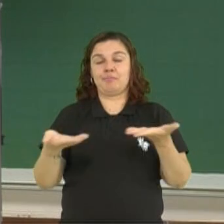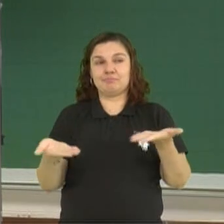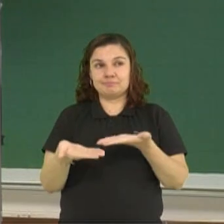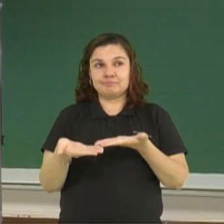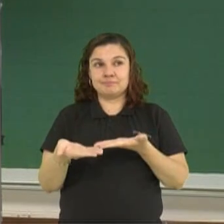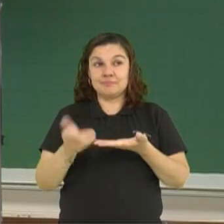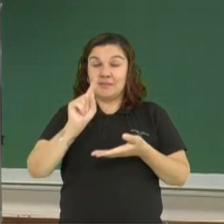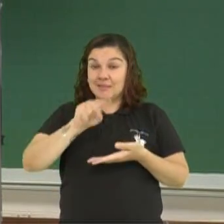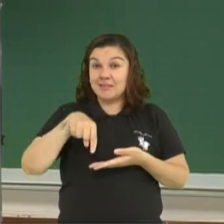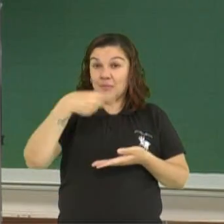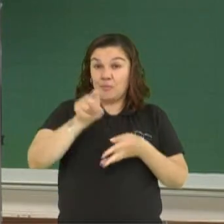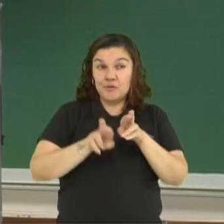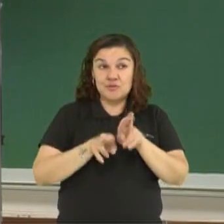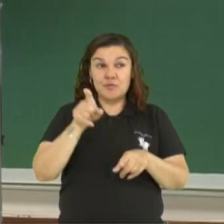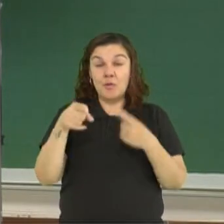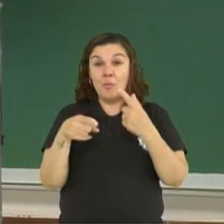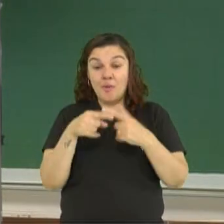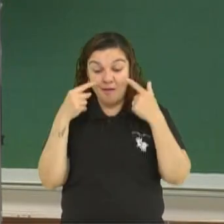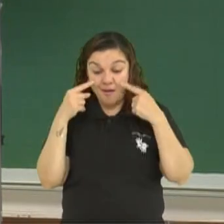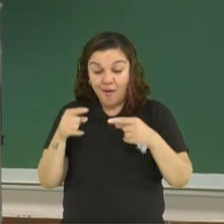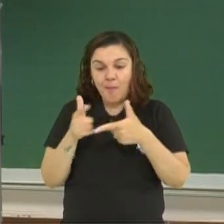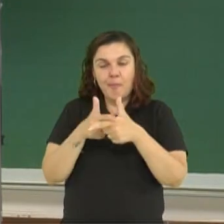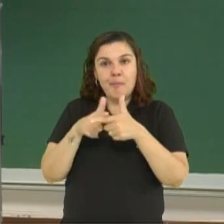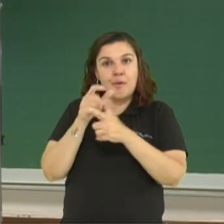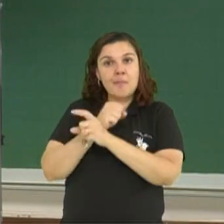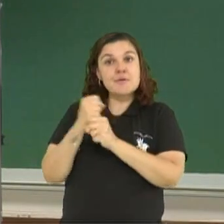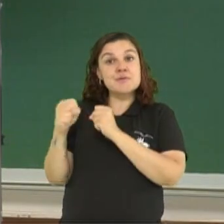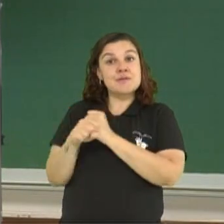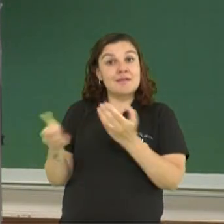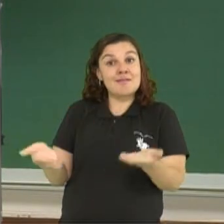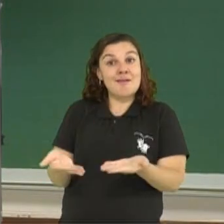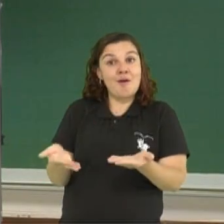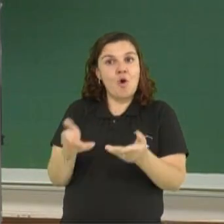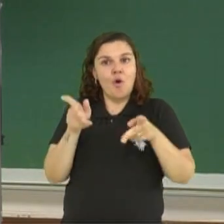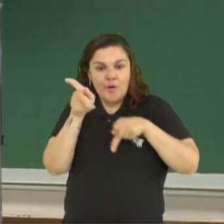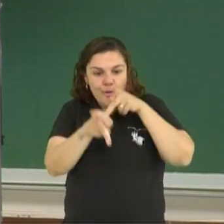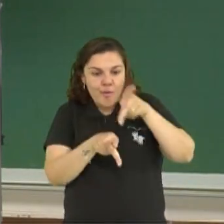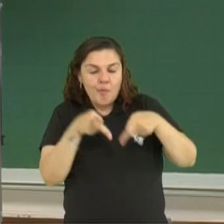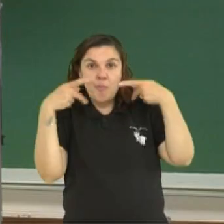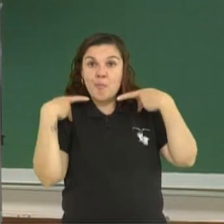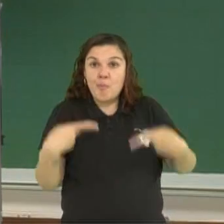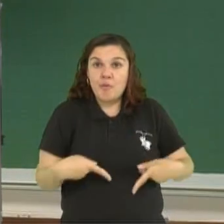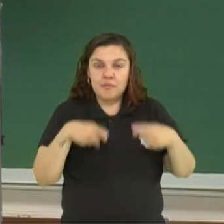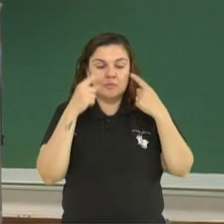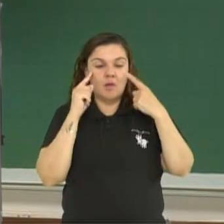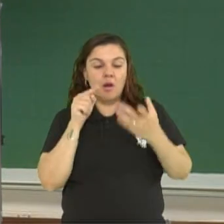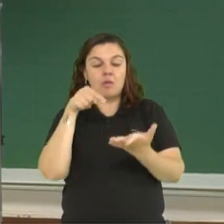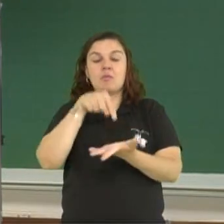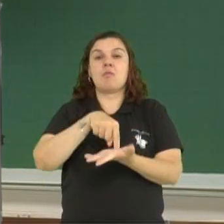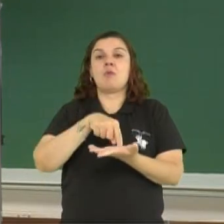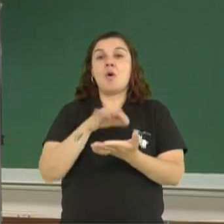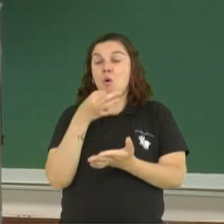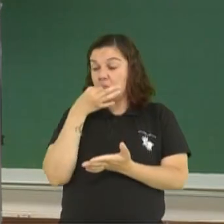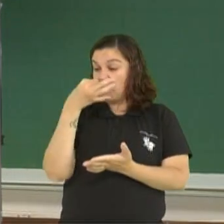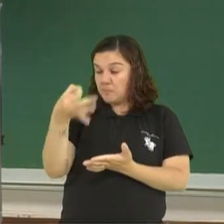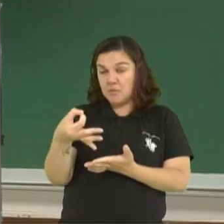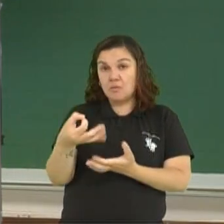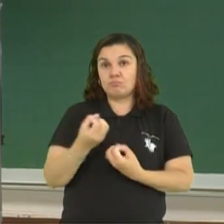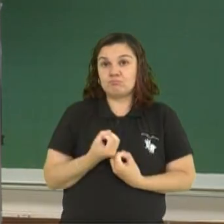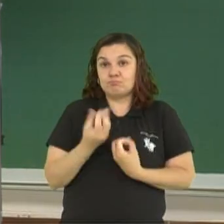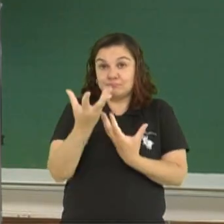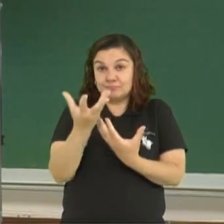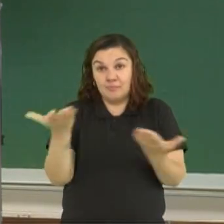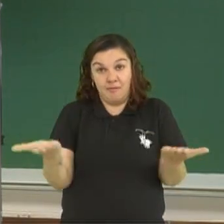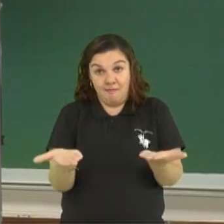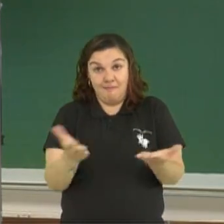trazer uma linguagem diferente porque ela está vendo um problema social que está afetando a humanidade. Então, a arte ela começa a se posicionar como um meio de opinião, um meio de expressão muito mais